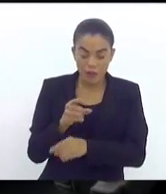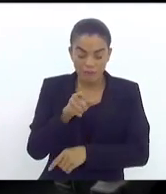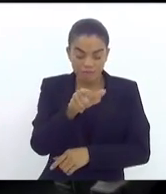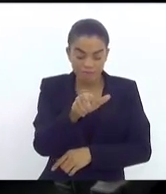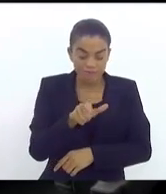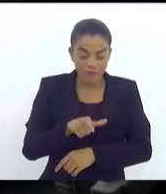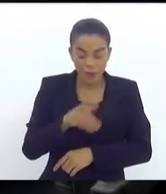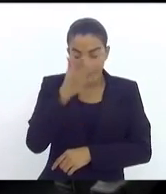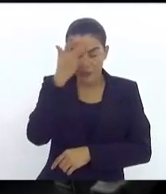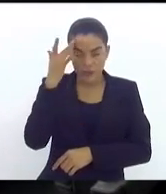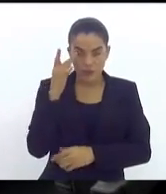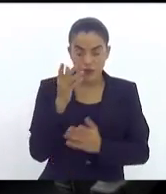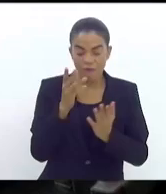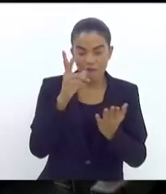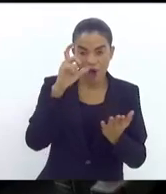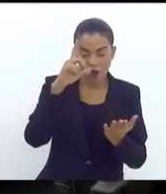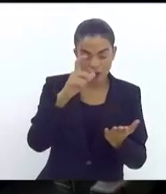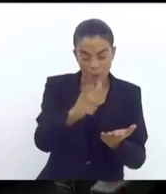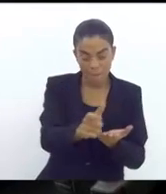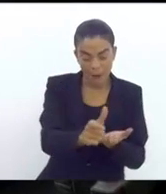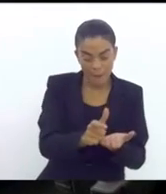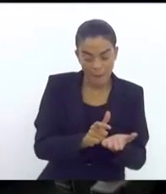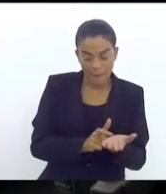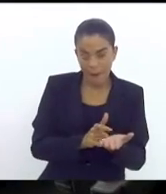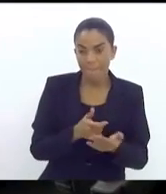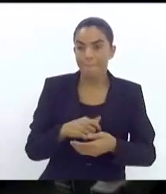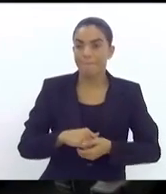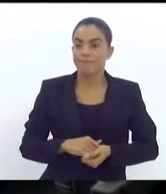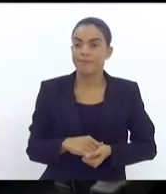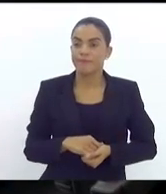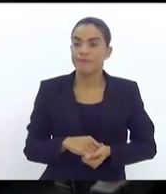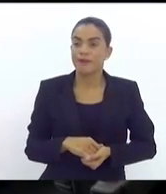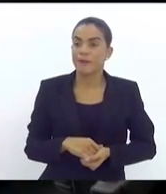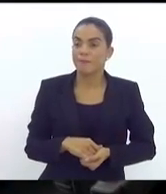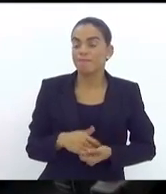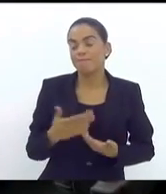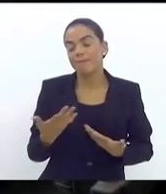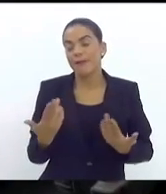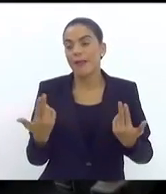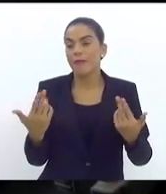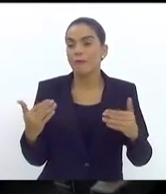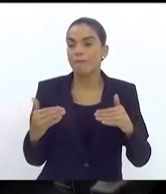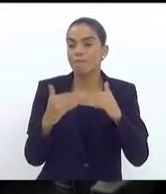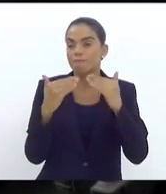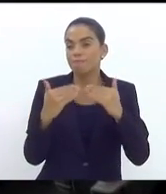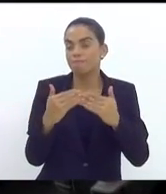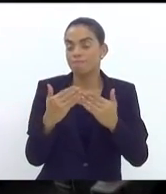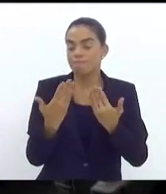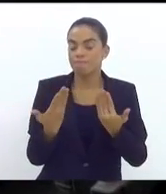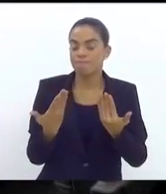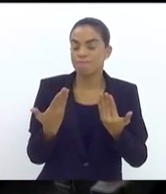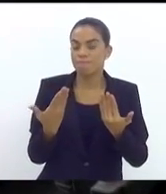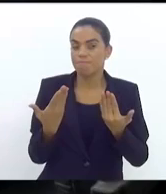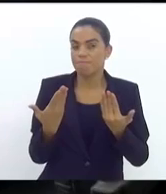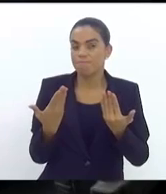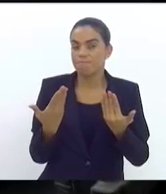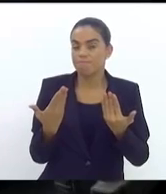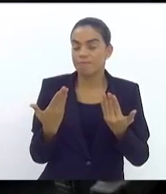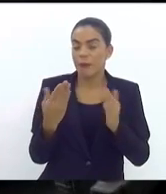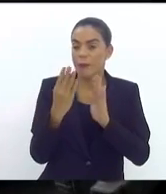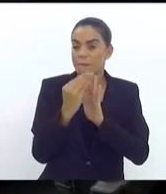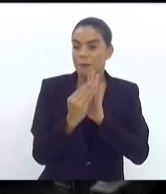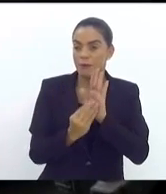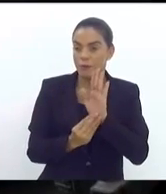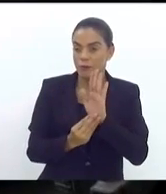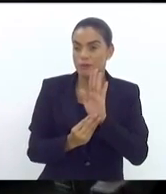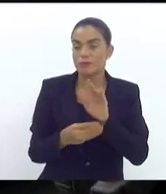pode ser ignorado se quisermos levar a sério o tema do erro judiciário. Seria equivalente a gente ignorar a